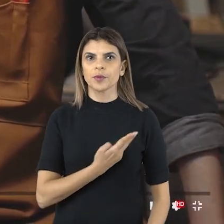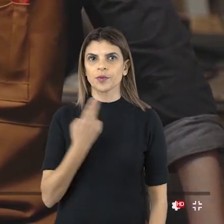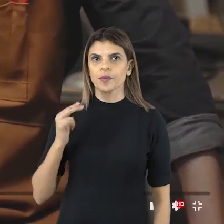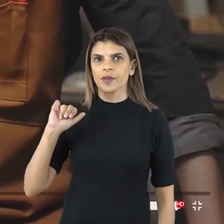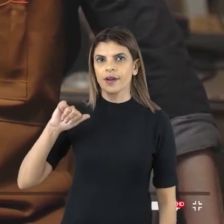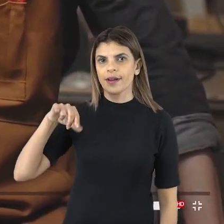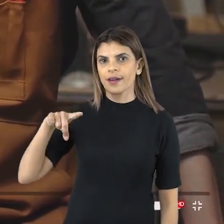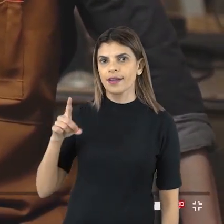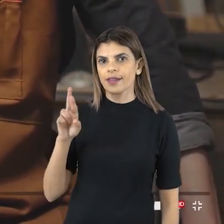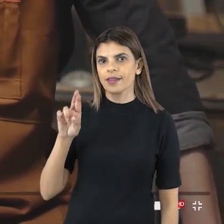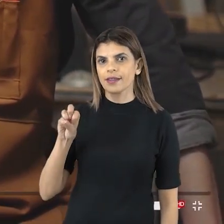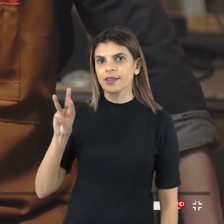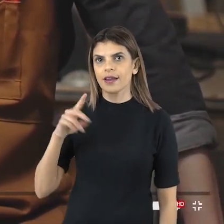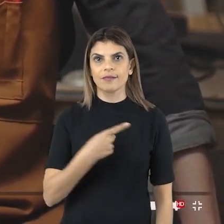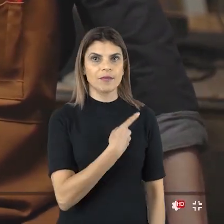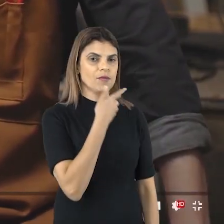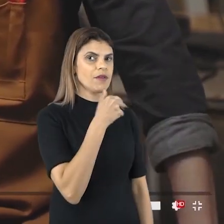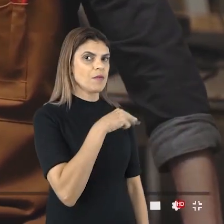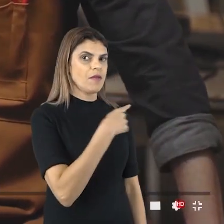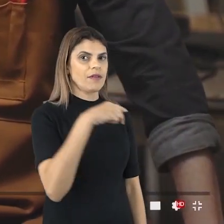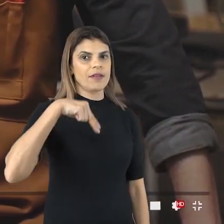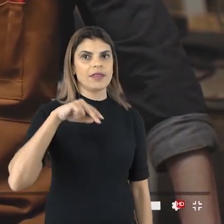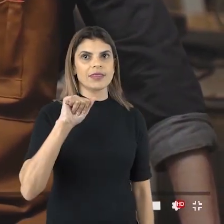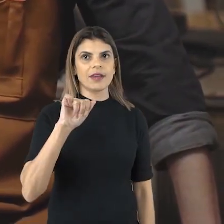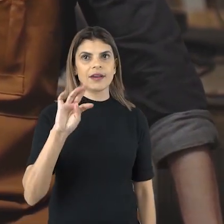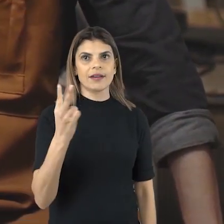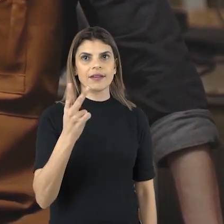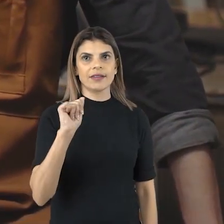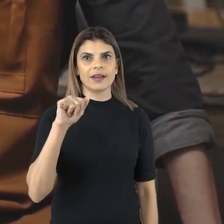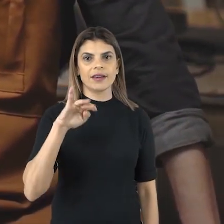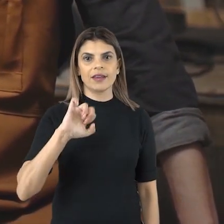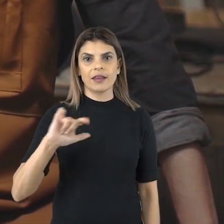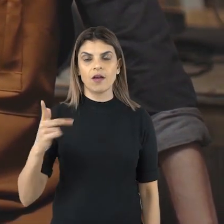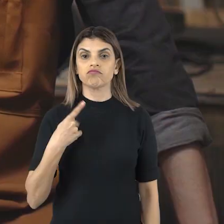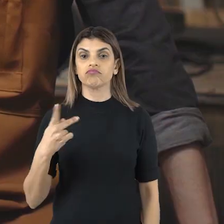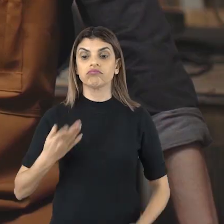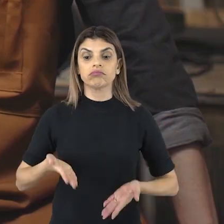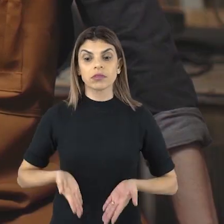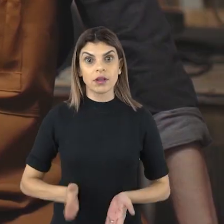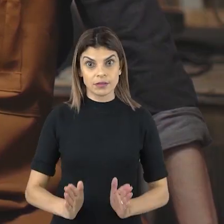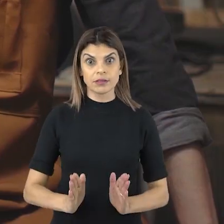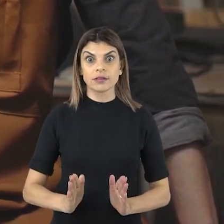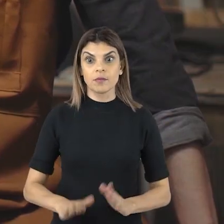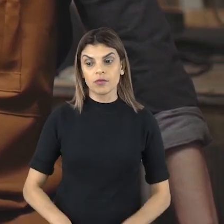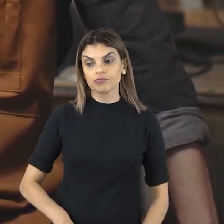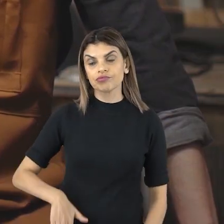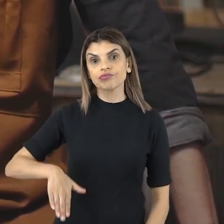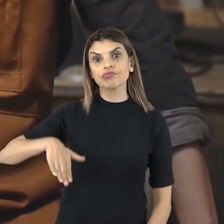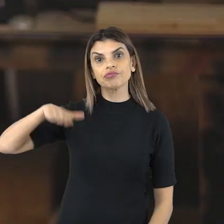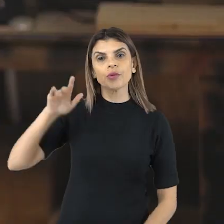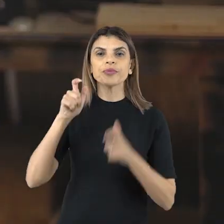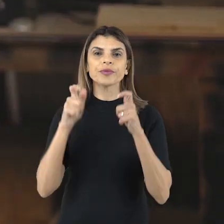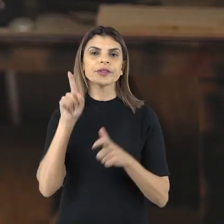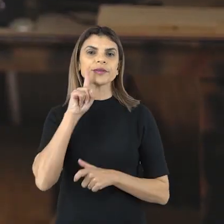Eu sou Andrew Mark, esse é meu irmão Nathaniel. Somos só dois caras, nascidos e criados nos Estados Unidos. E somos